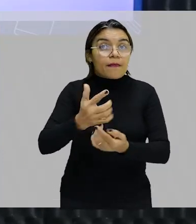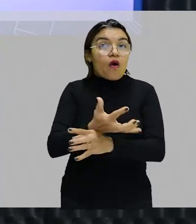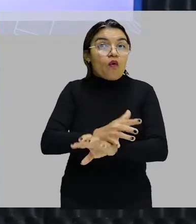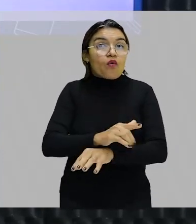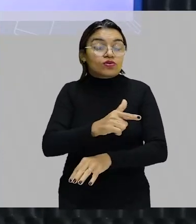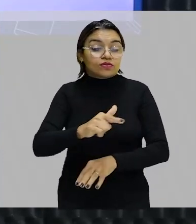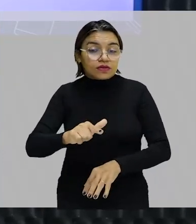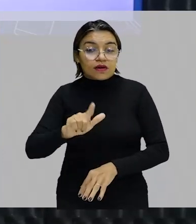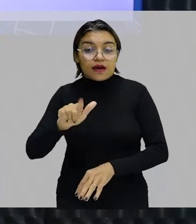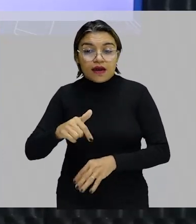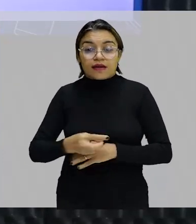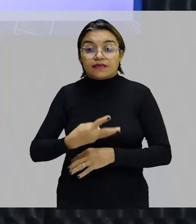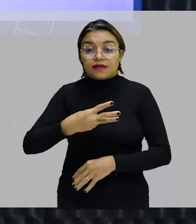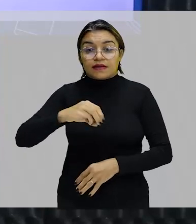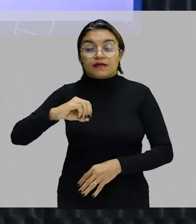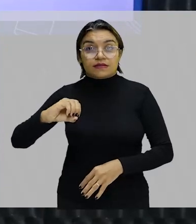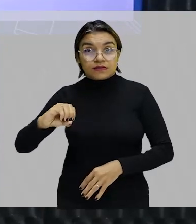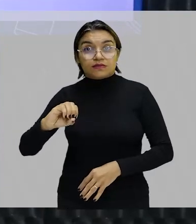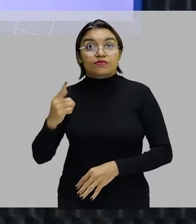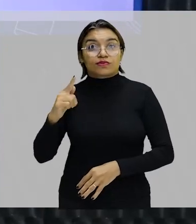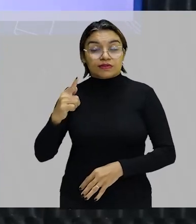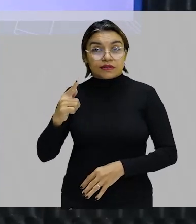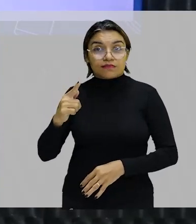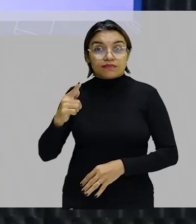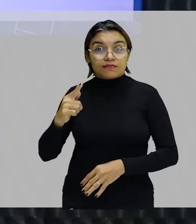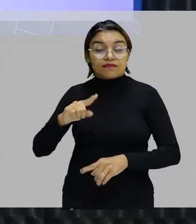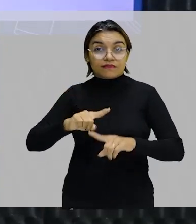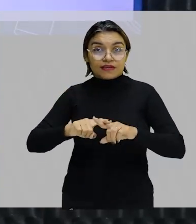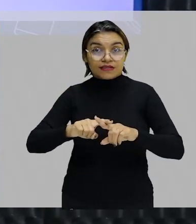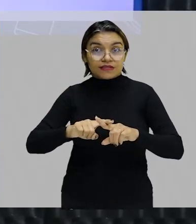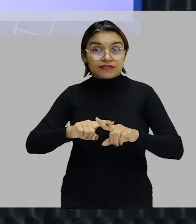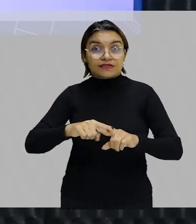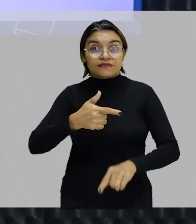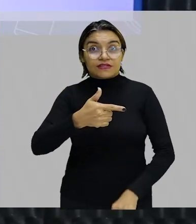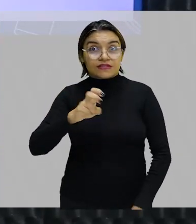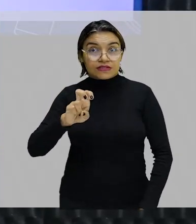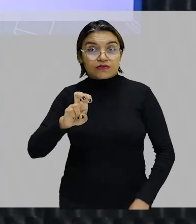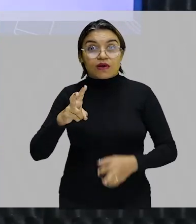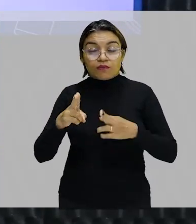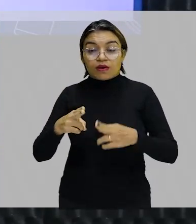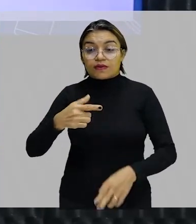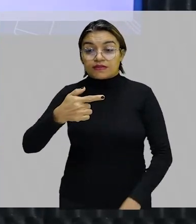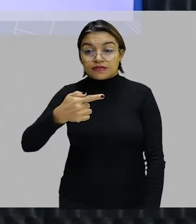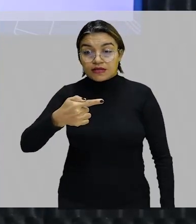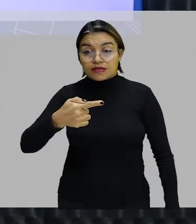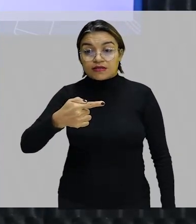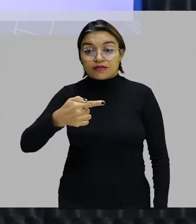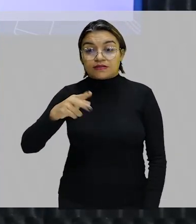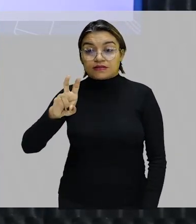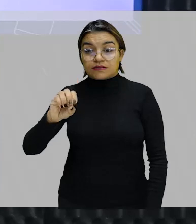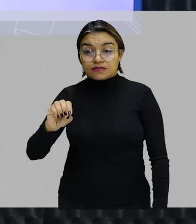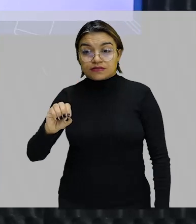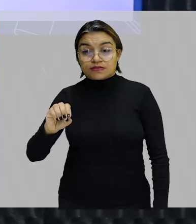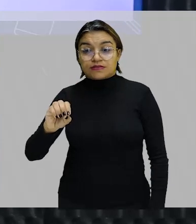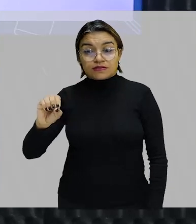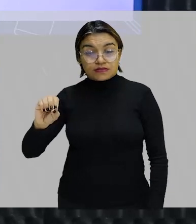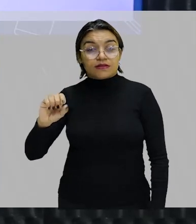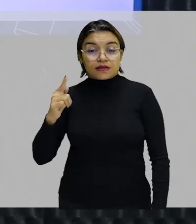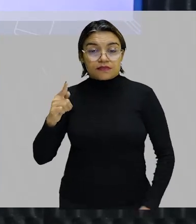gramas, 25 pessoas, 7,5 kg. Agora, se a carne apresentar osso, né, nós vamos ter que considerar,